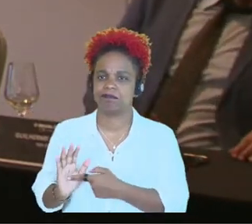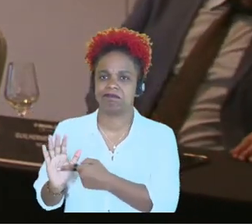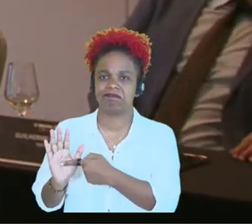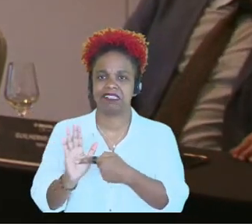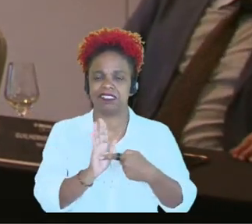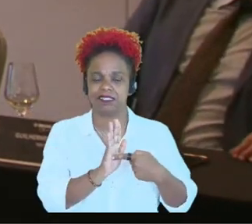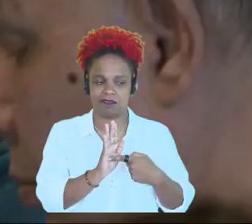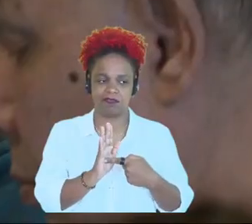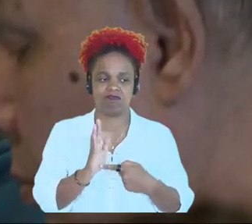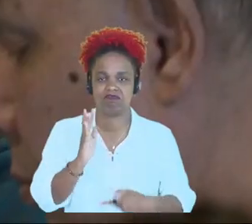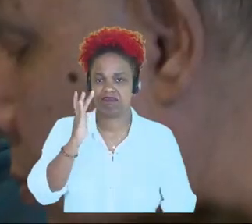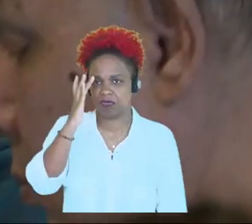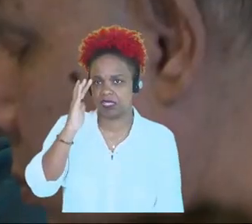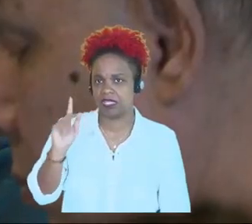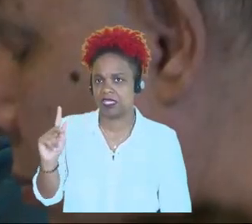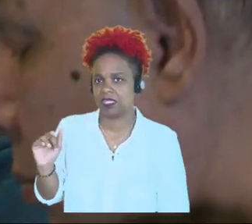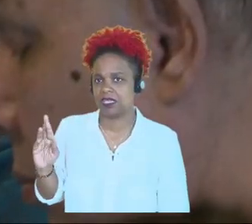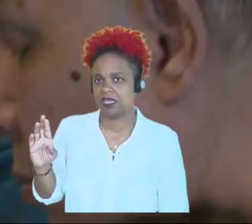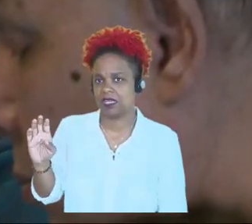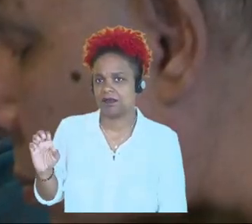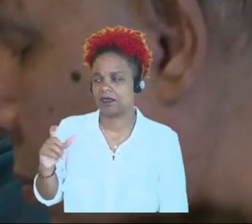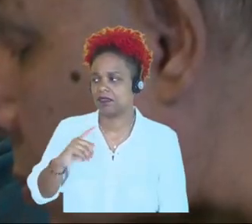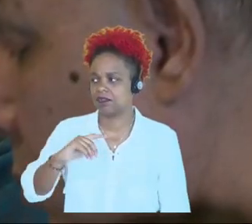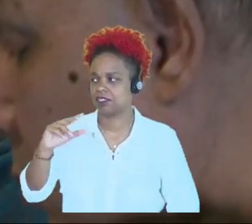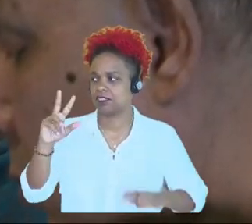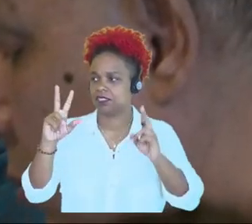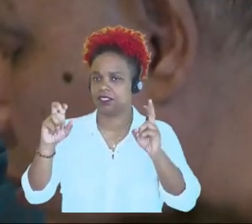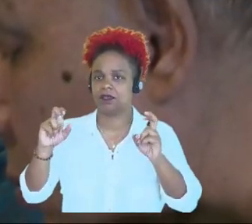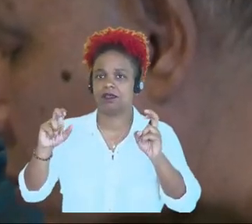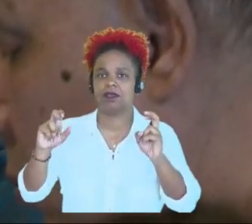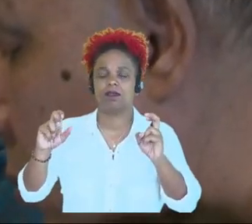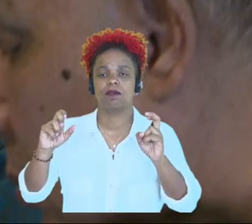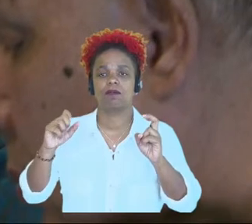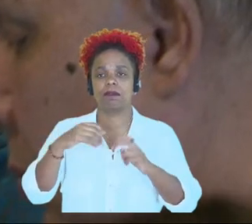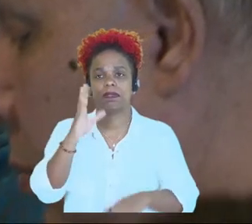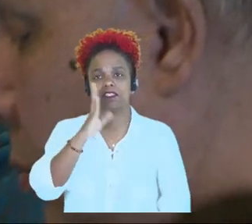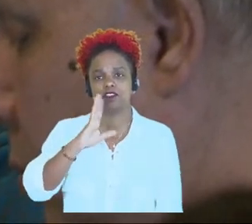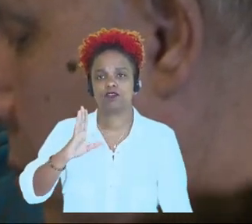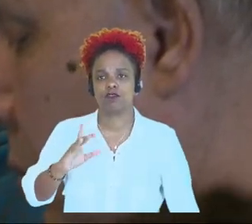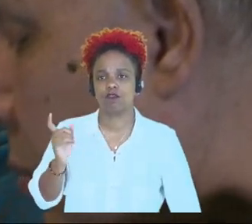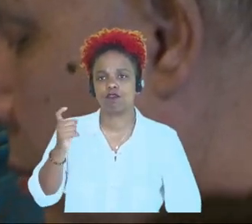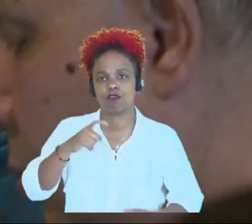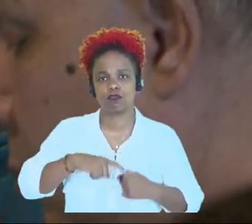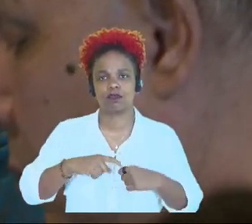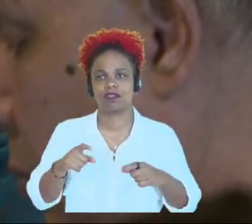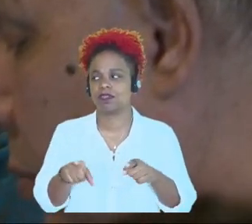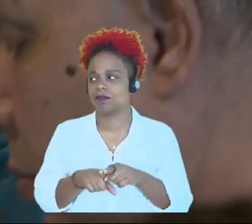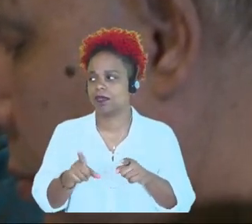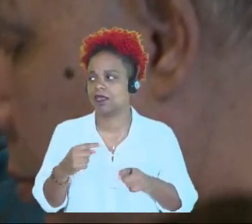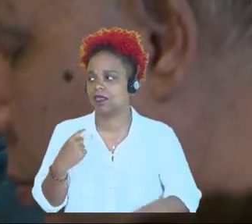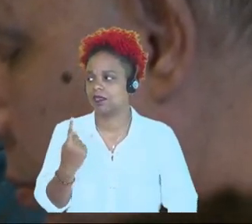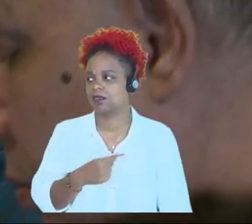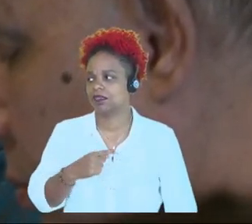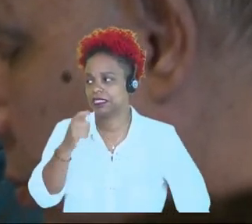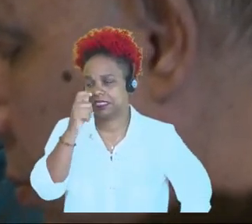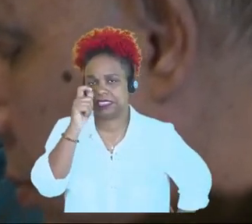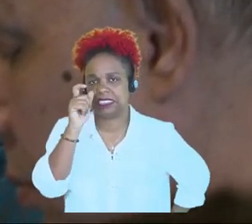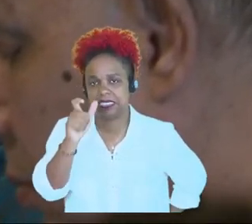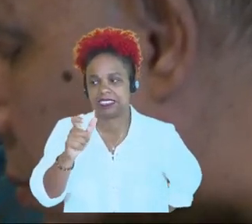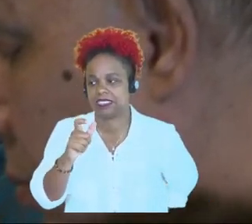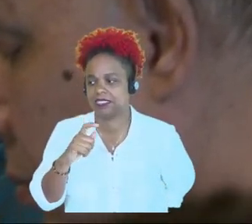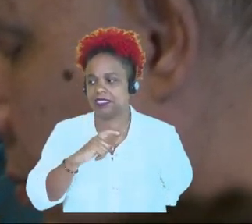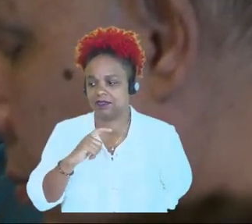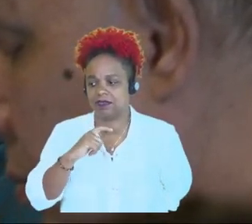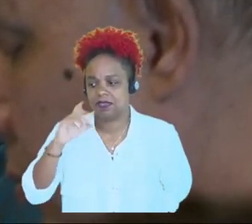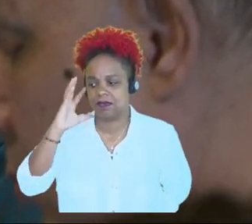apresentações. Eu acho que Guilherme Casarões poderia mudar o título para O Brasil Voltou também, né? Acho que é muito, muito interessante a gente pensar essa questão,